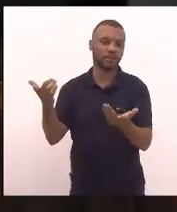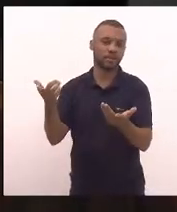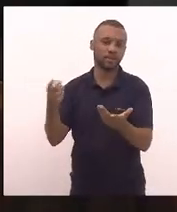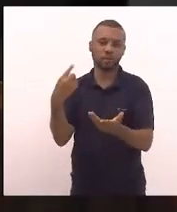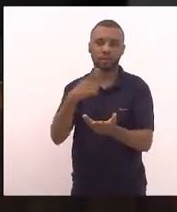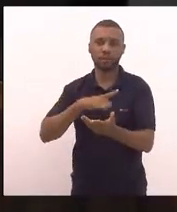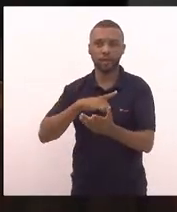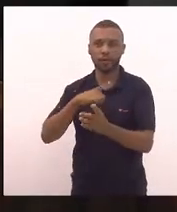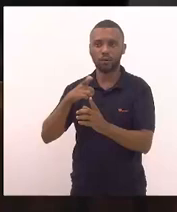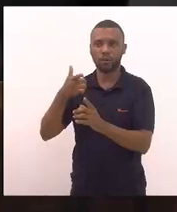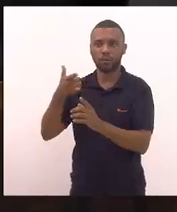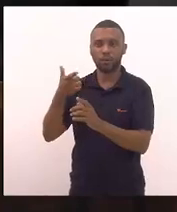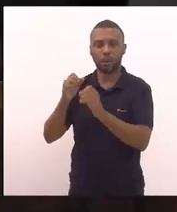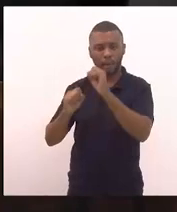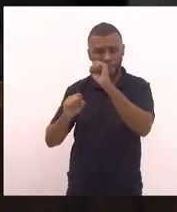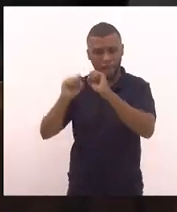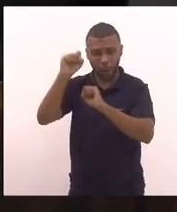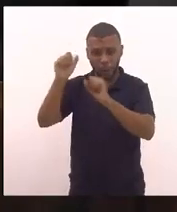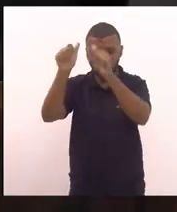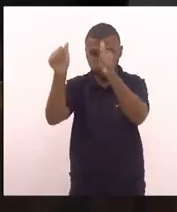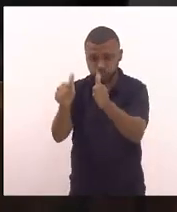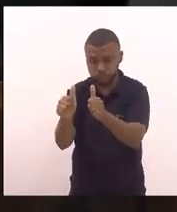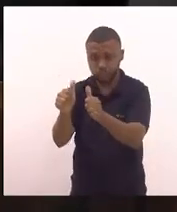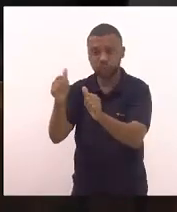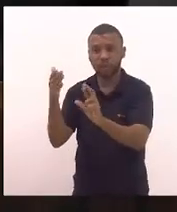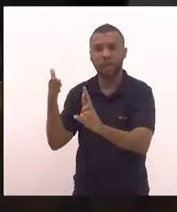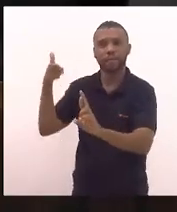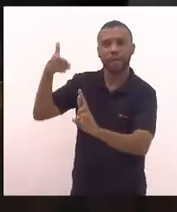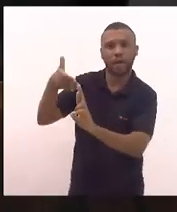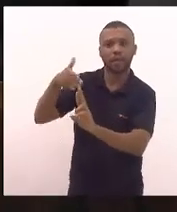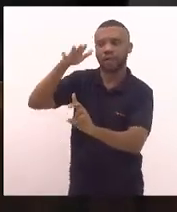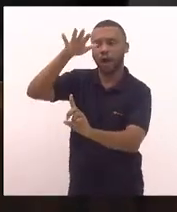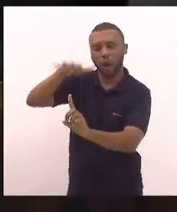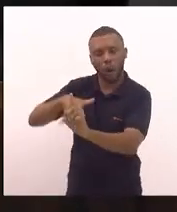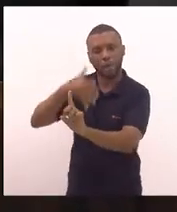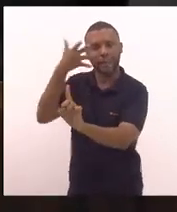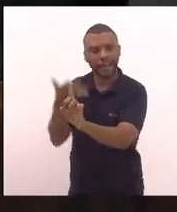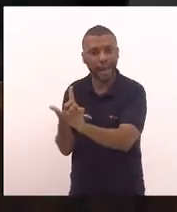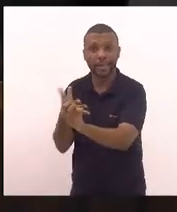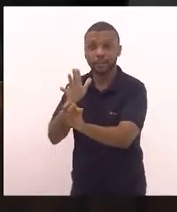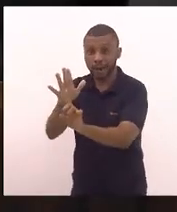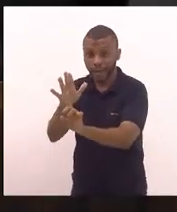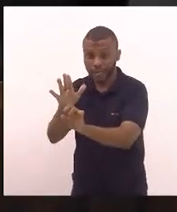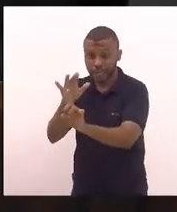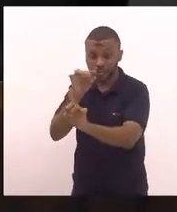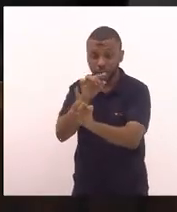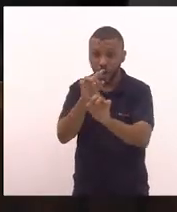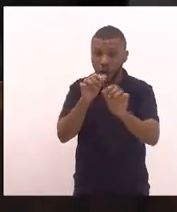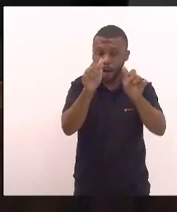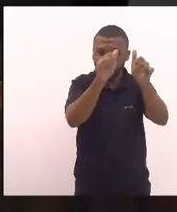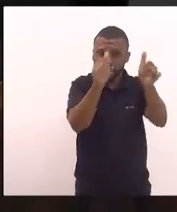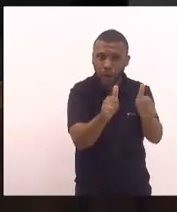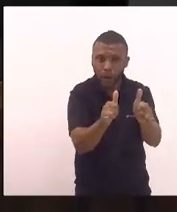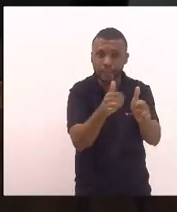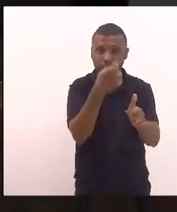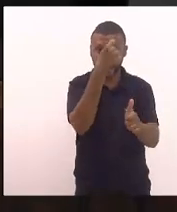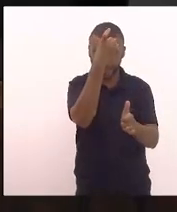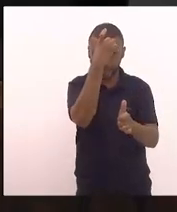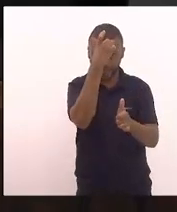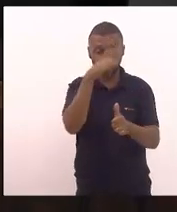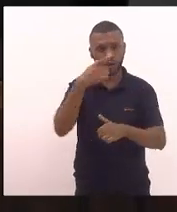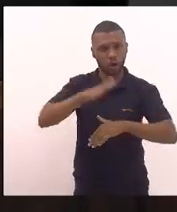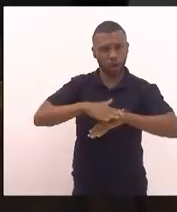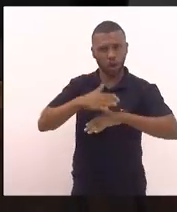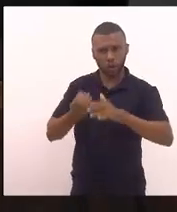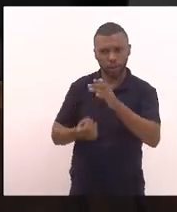temos um busto do nosso querido Zumbi dos Palmares, nós temos homenagens ao Zumbi dos Palmares, mas não temos busto da Dandara. Então, eu criarei